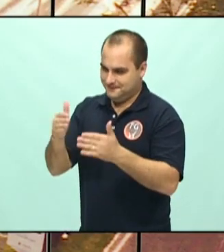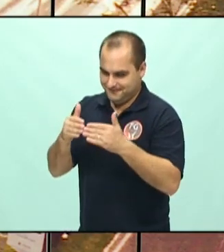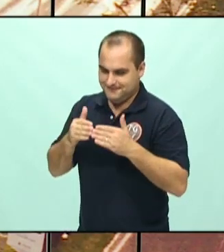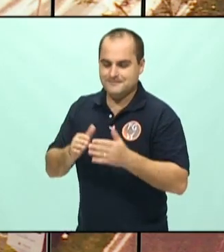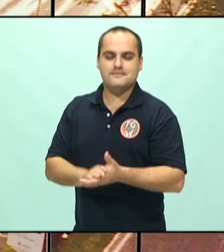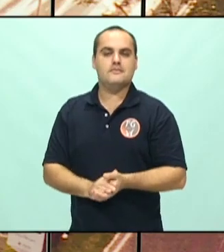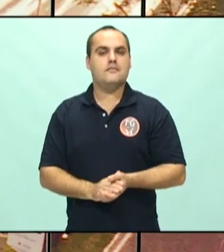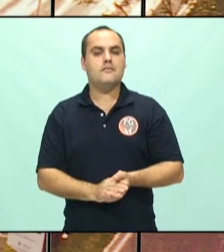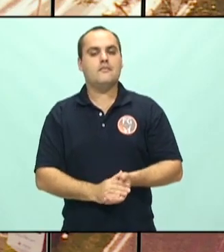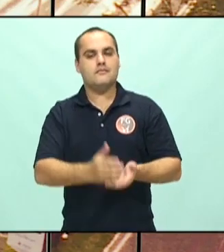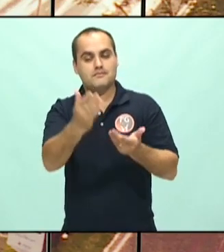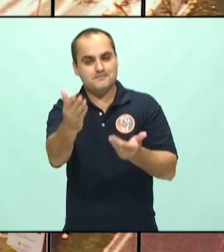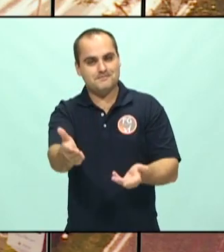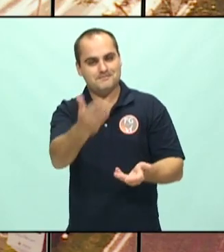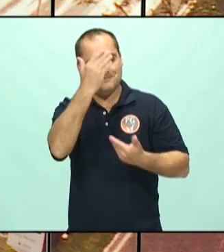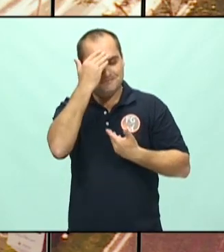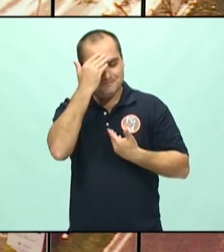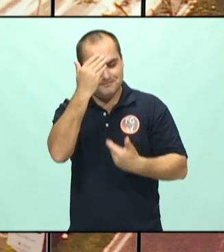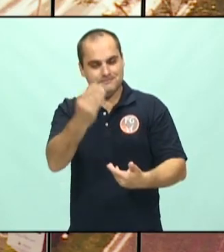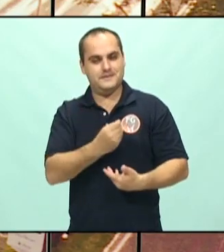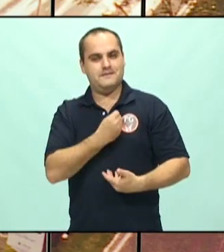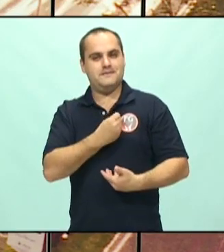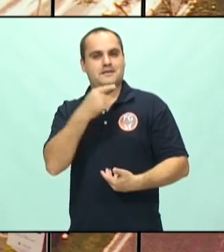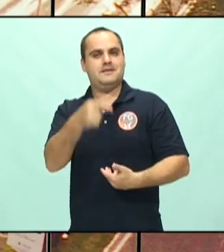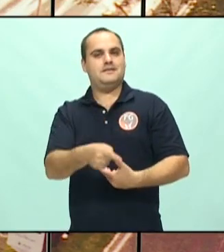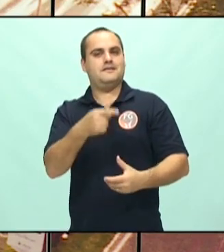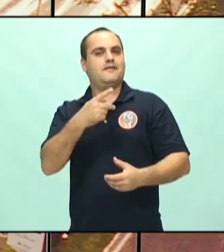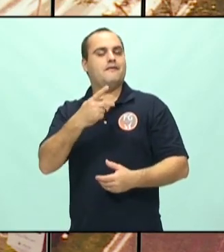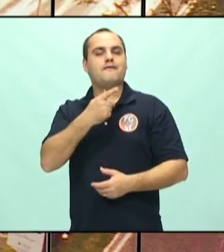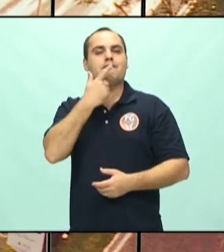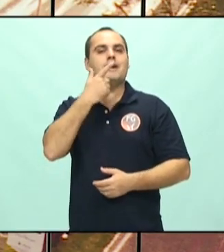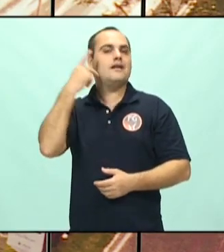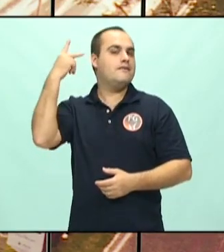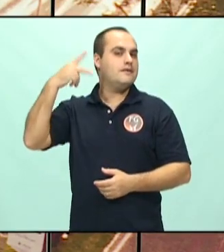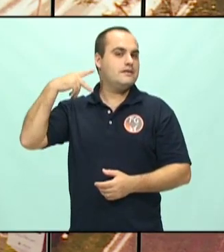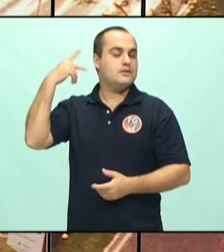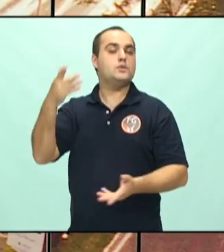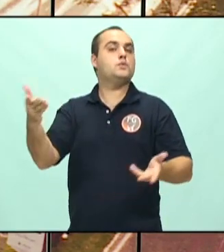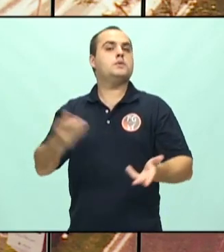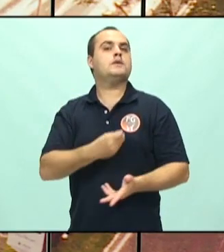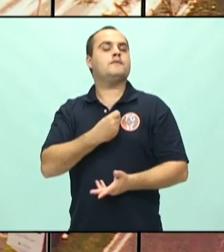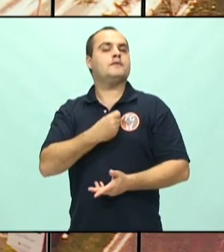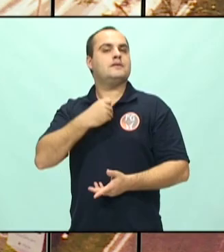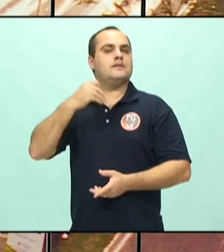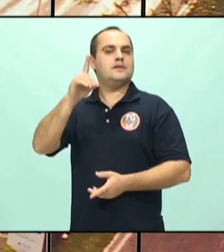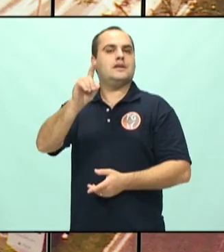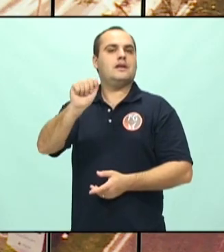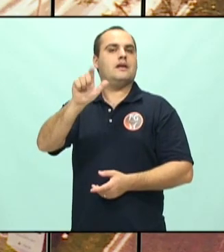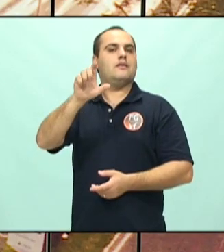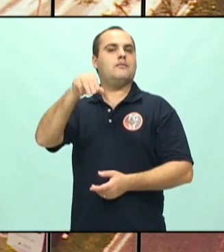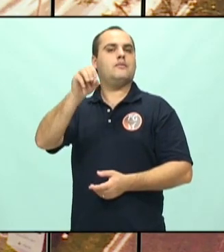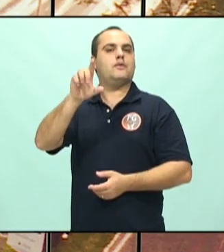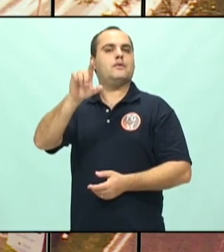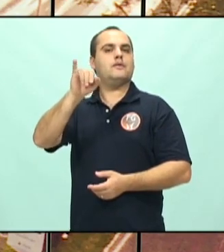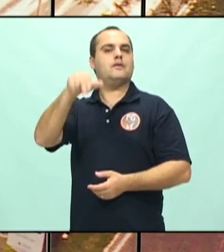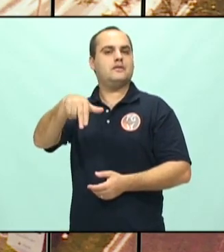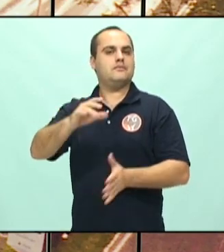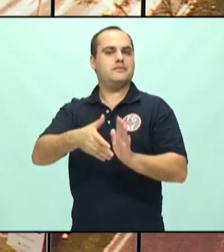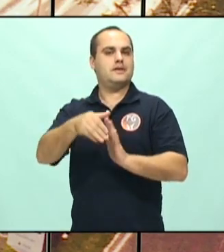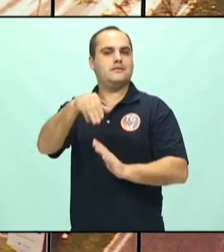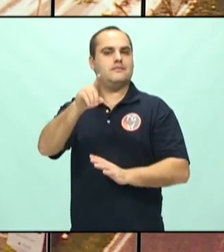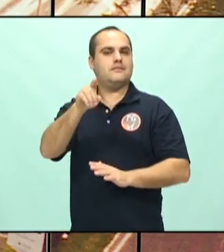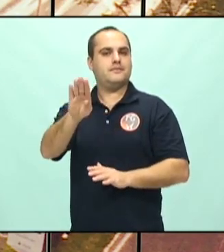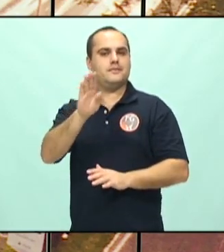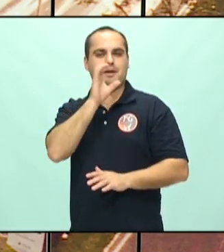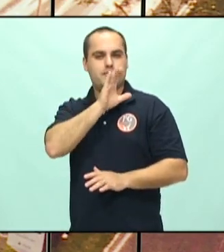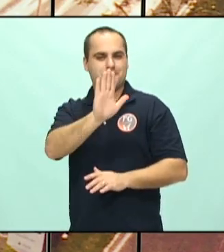por estarem conosco em companhia do programa fala bebedor e hoje com o vereador wanderley dal molin do mdb